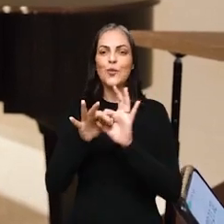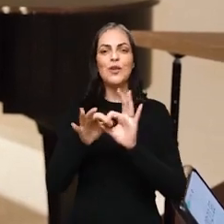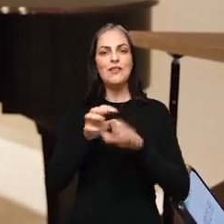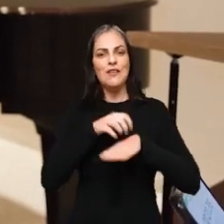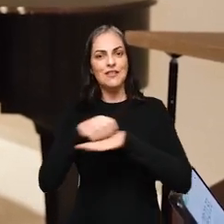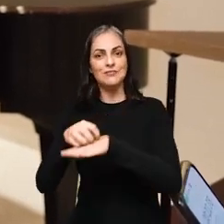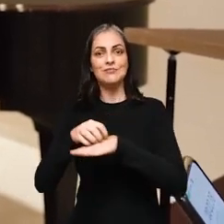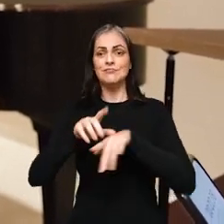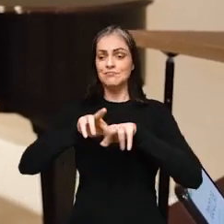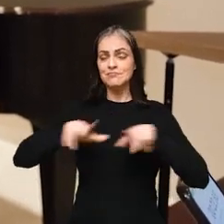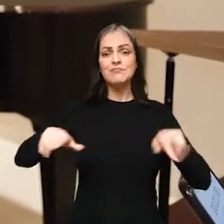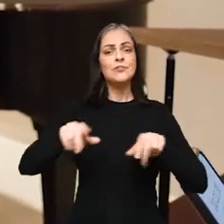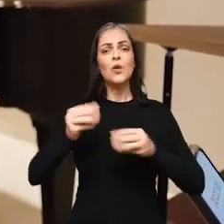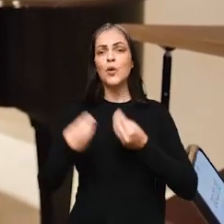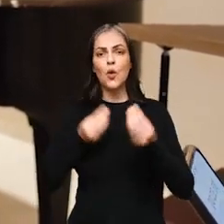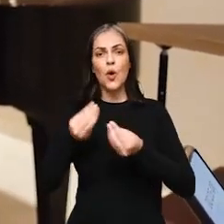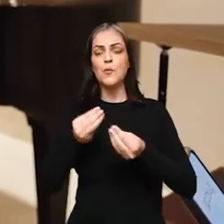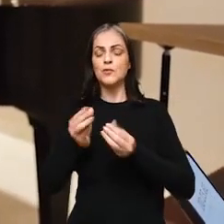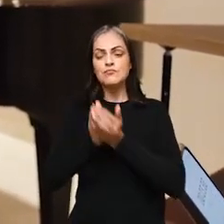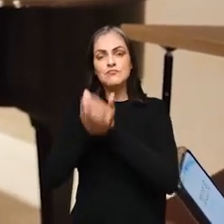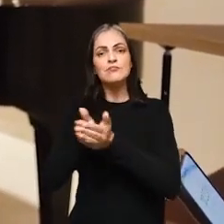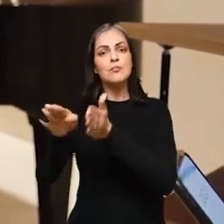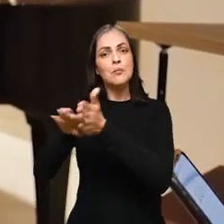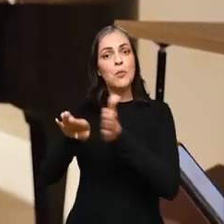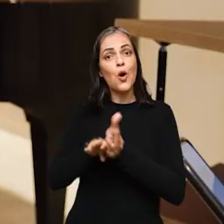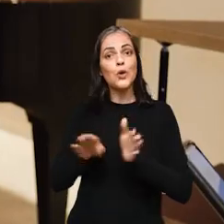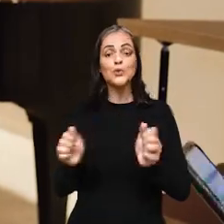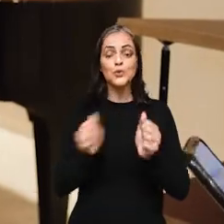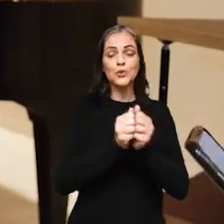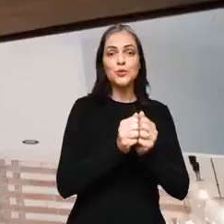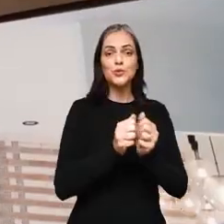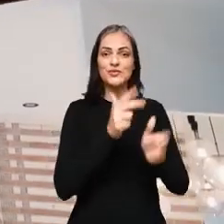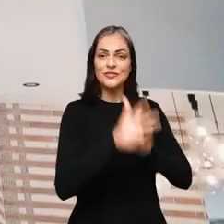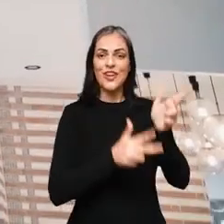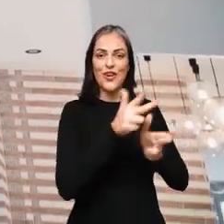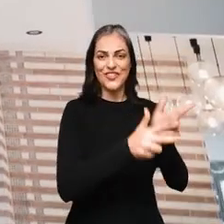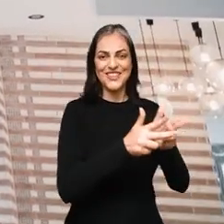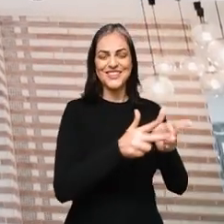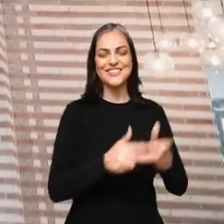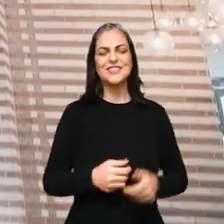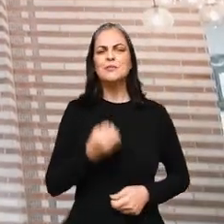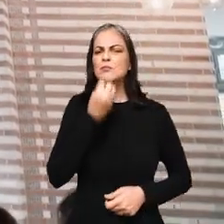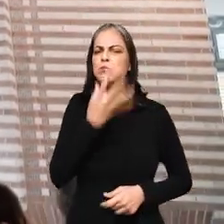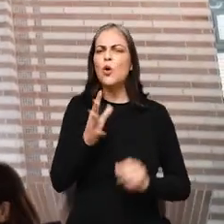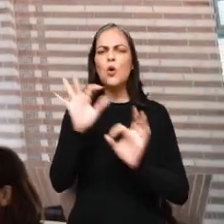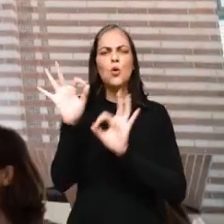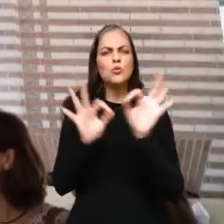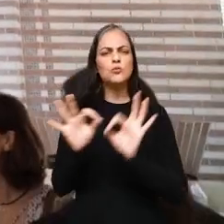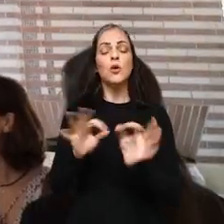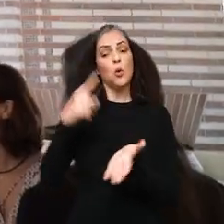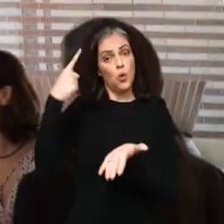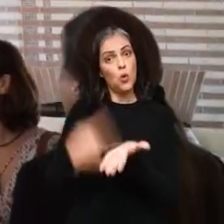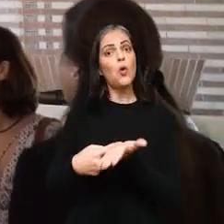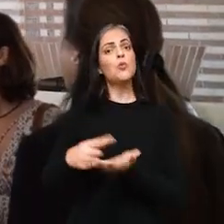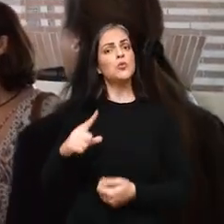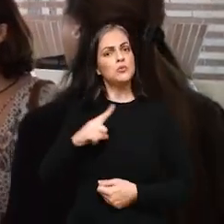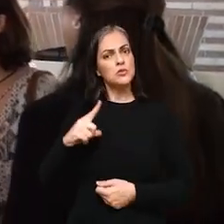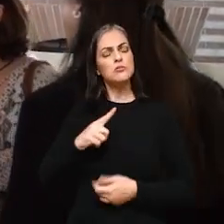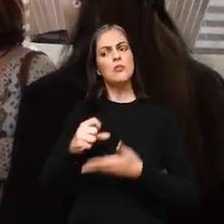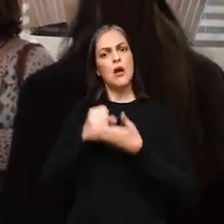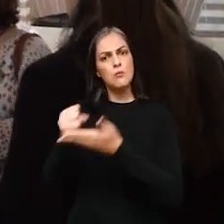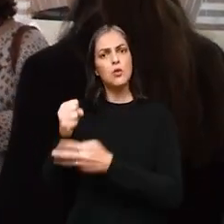contempla porto e ferrovia, e que está bem estruturado em termos de compromissos